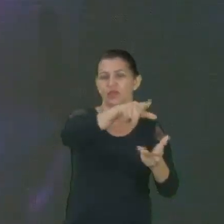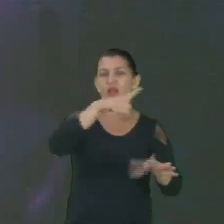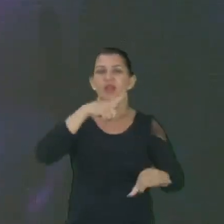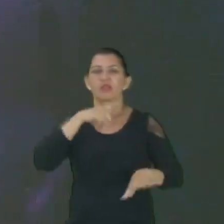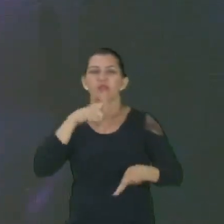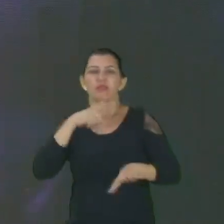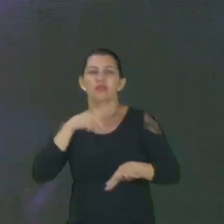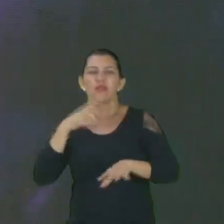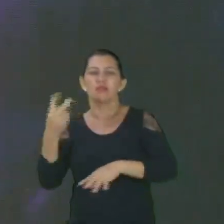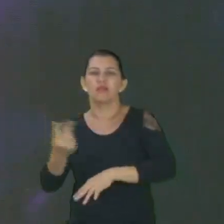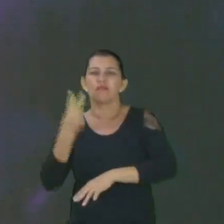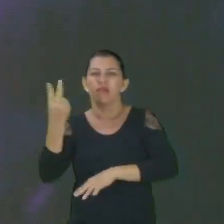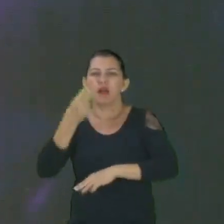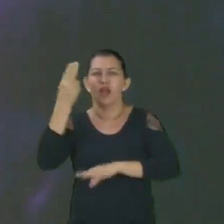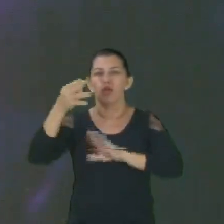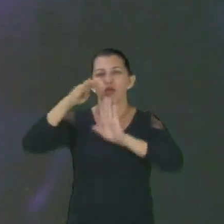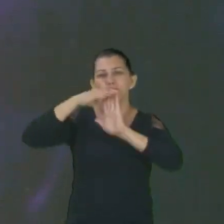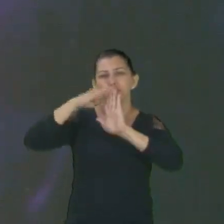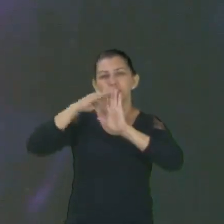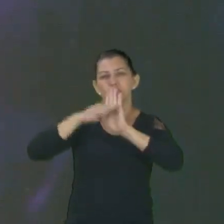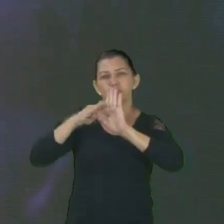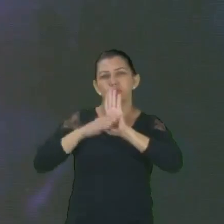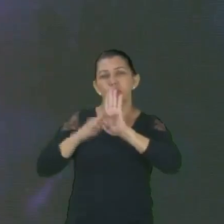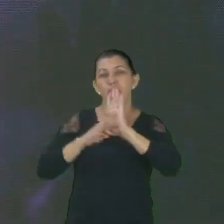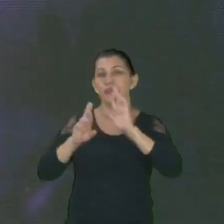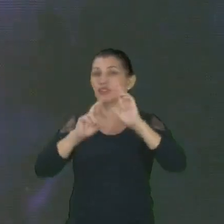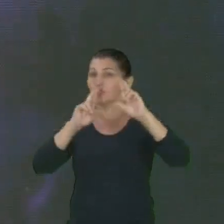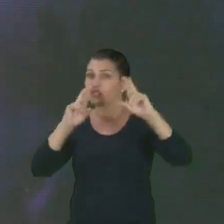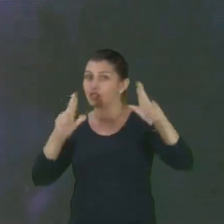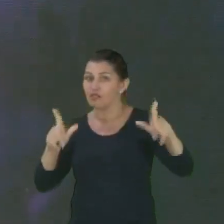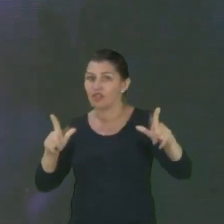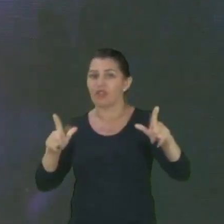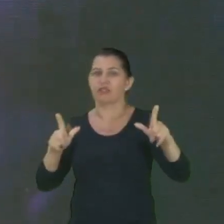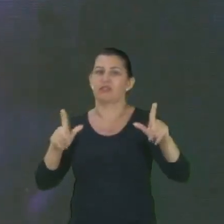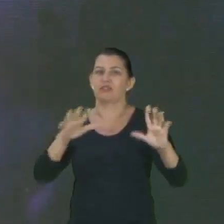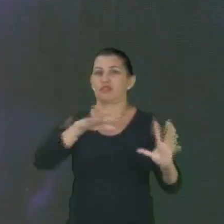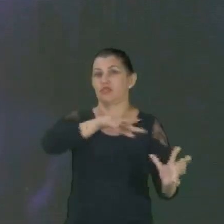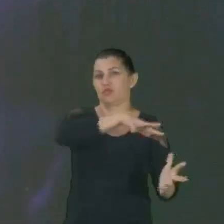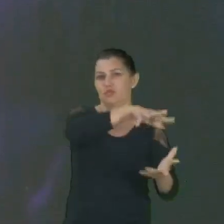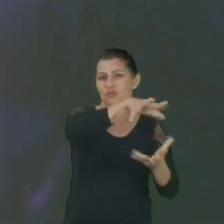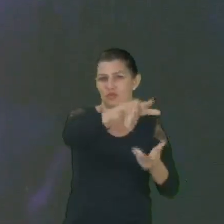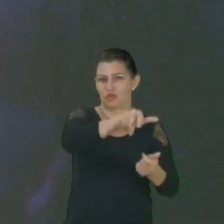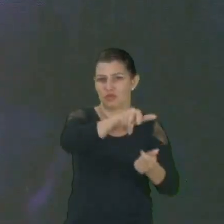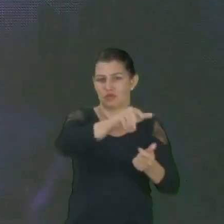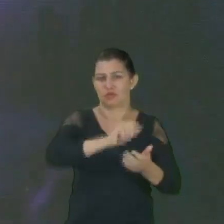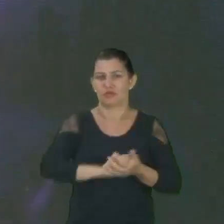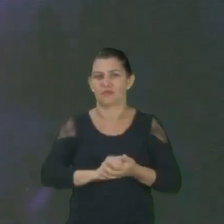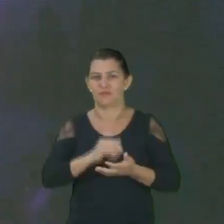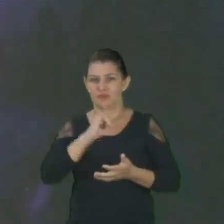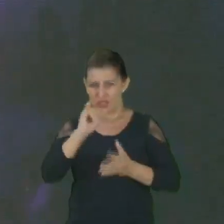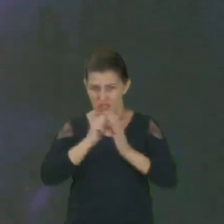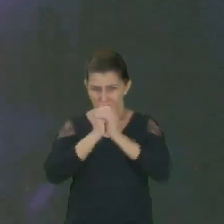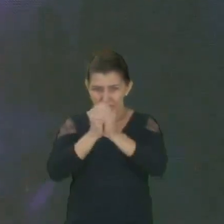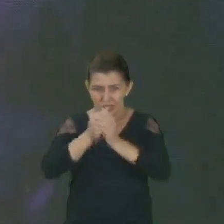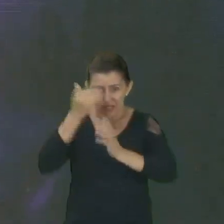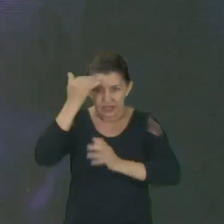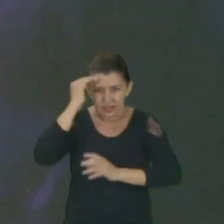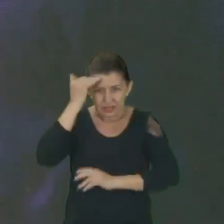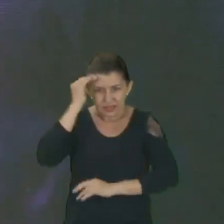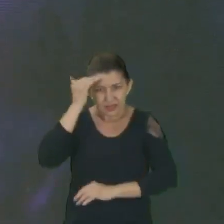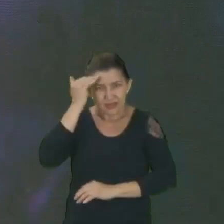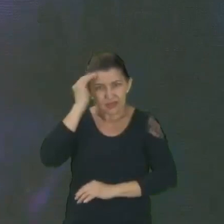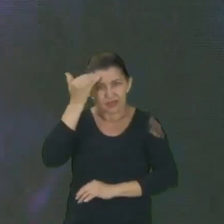e padrões diferentes do mundo. Quantos me entendem isso, digam amém. Quantos entendem, digam